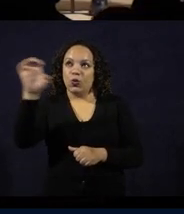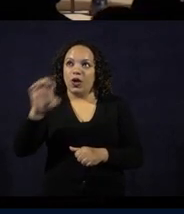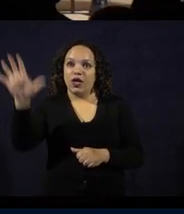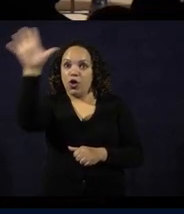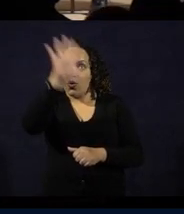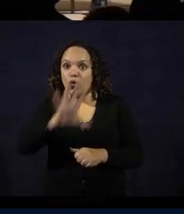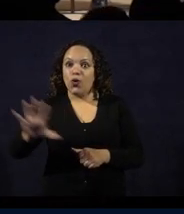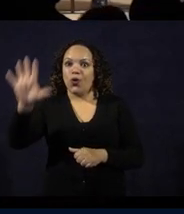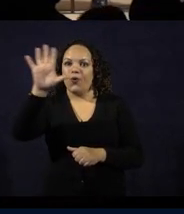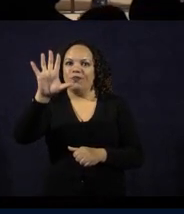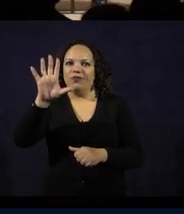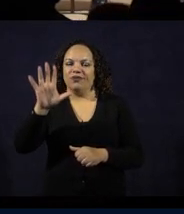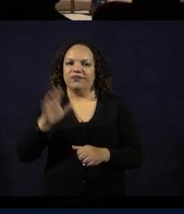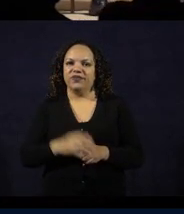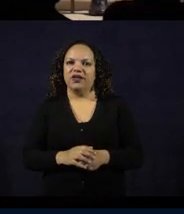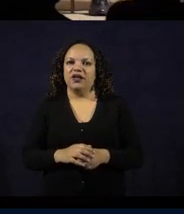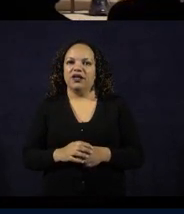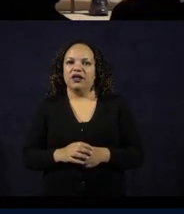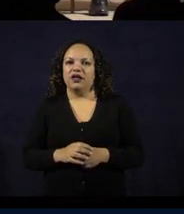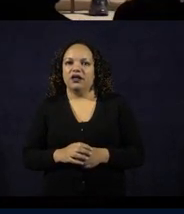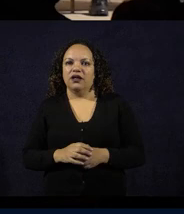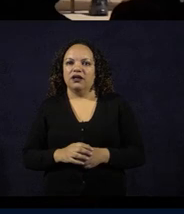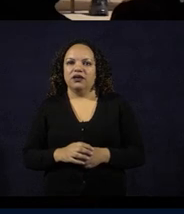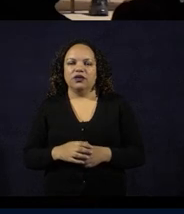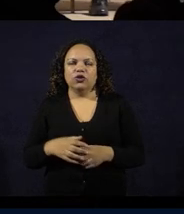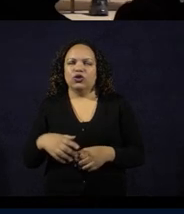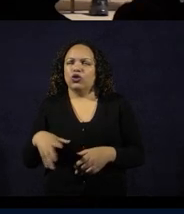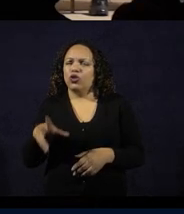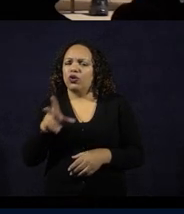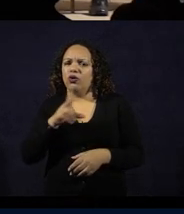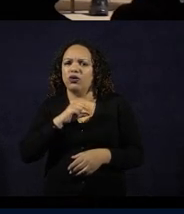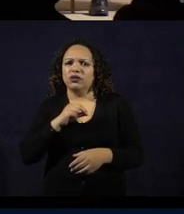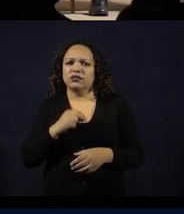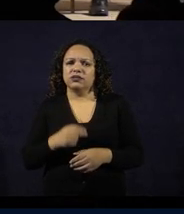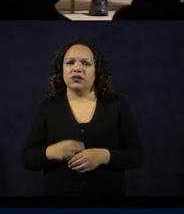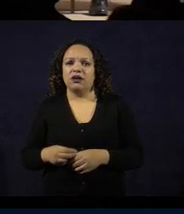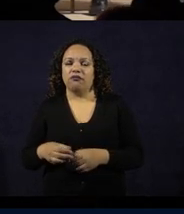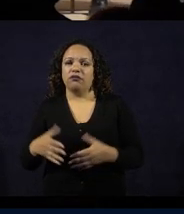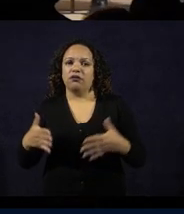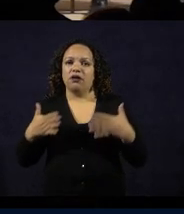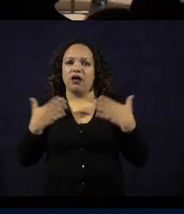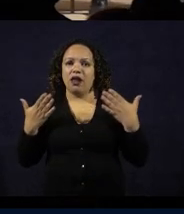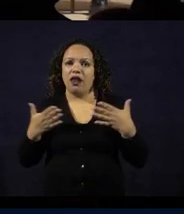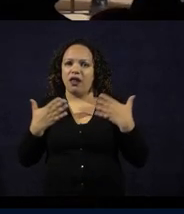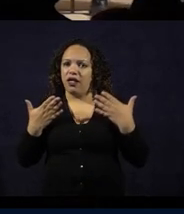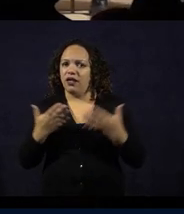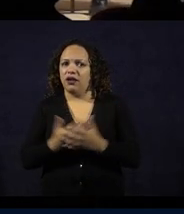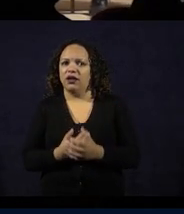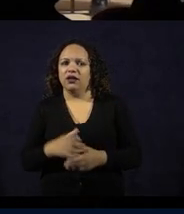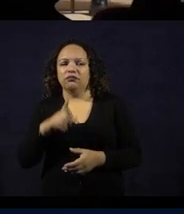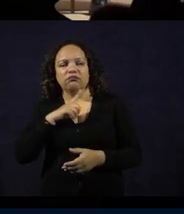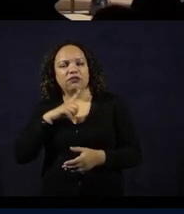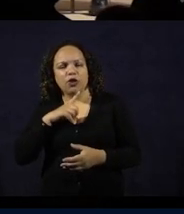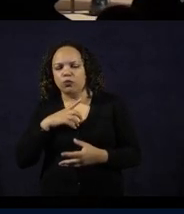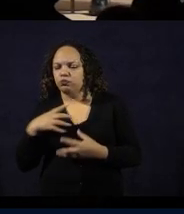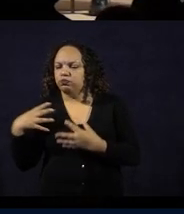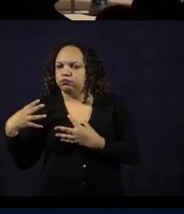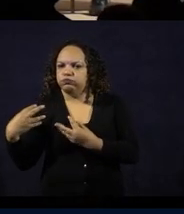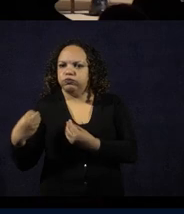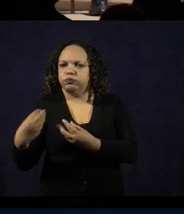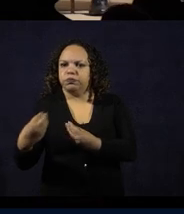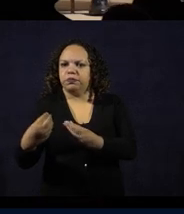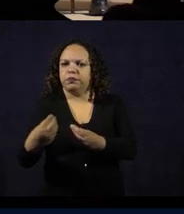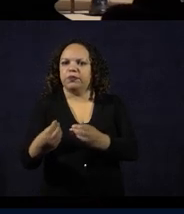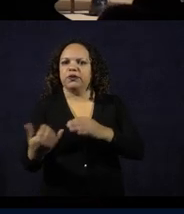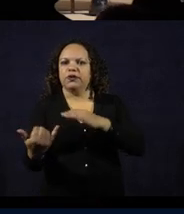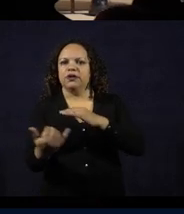economia Nacional né e eu fiquei muito contente hoje de ver que tem um monte de ipe ouvindo um monte de Follow porque vai ajudar a gente